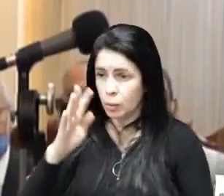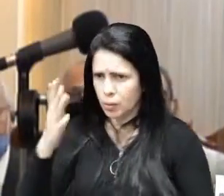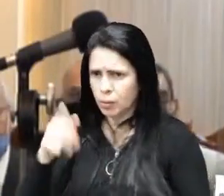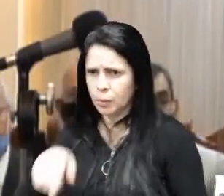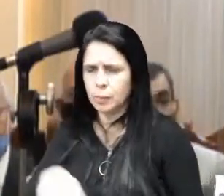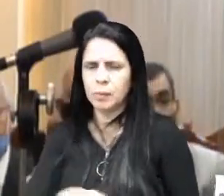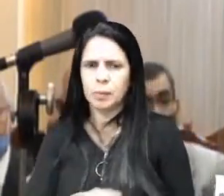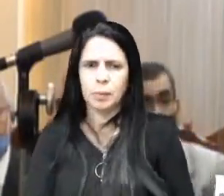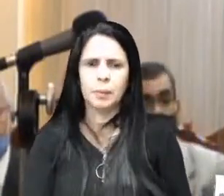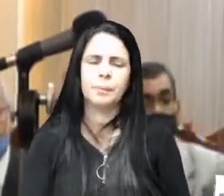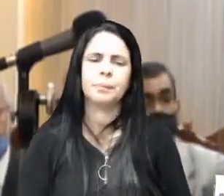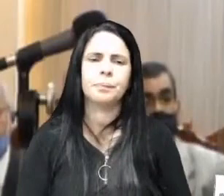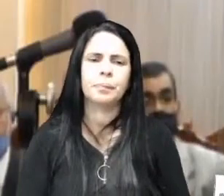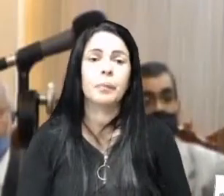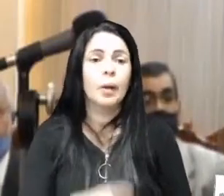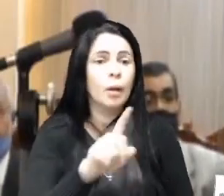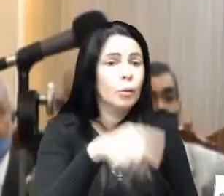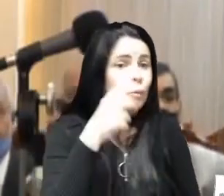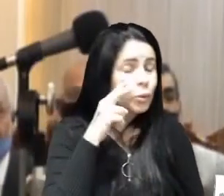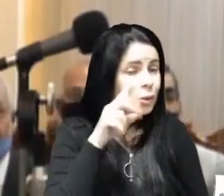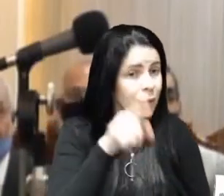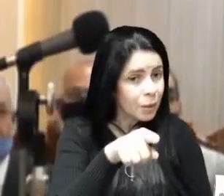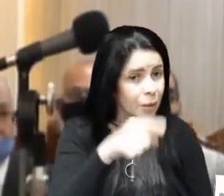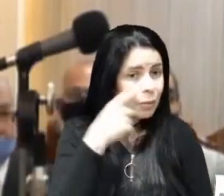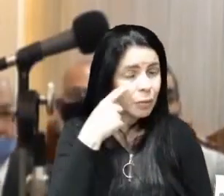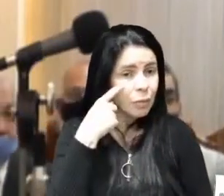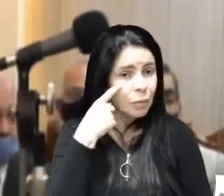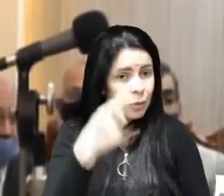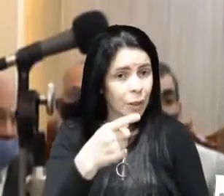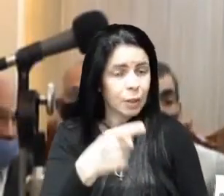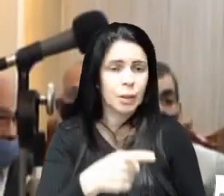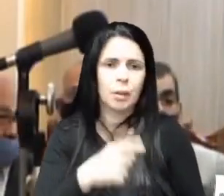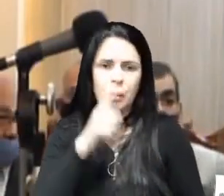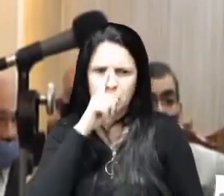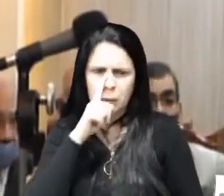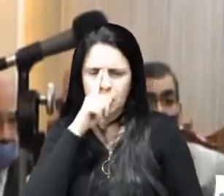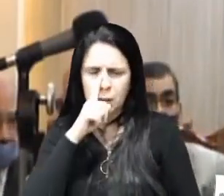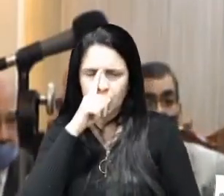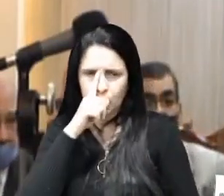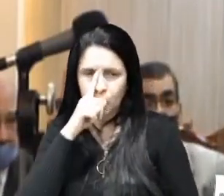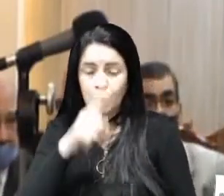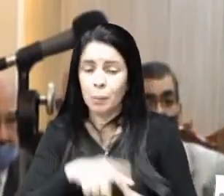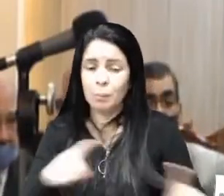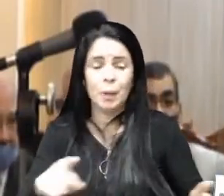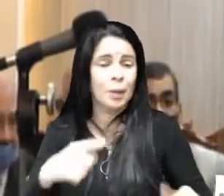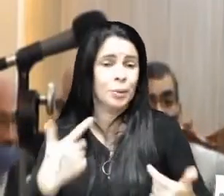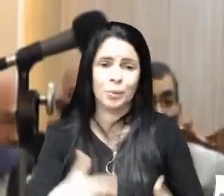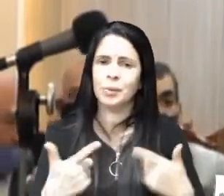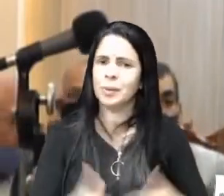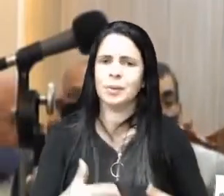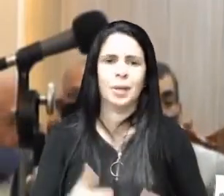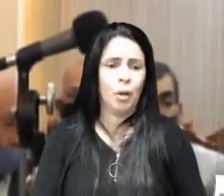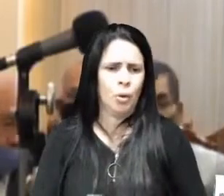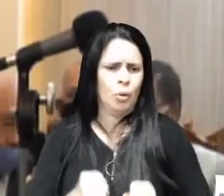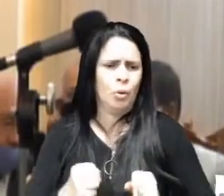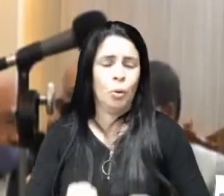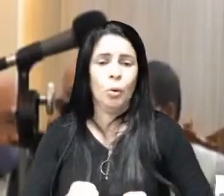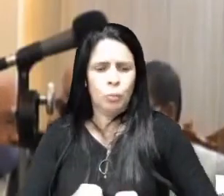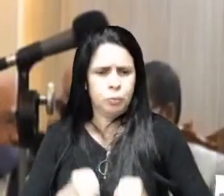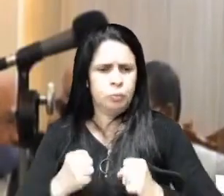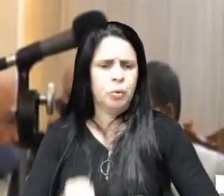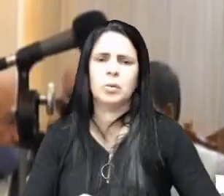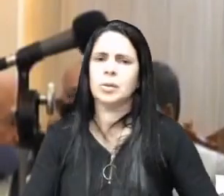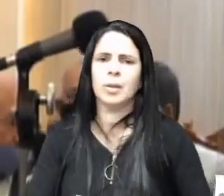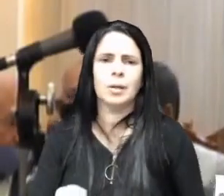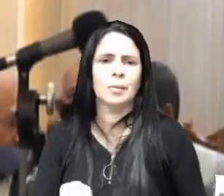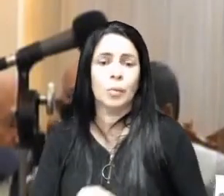perigo, mas não tem força para fazer nada, porque o sono domina a sua coordenação motora.